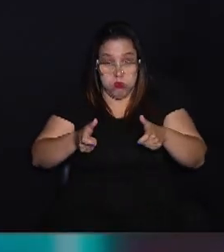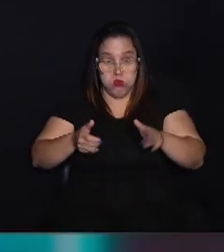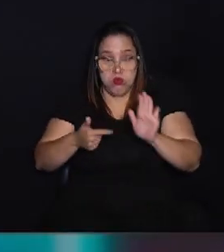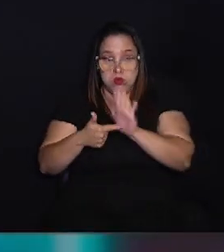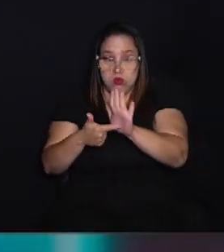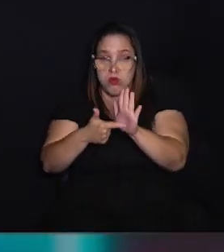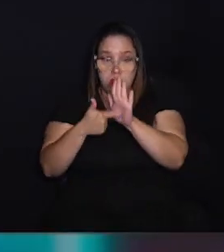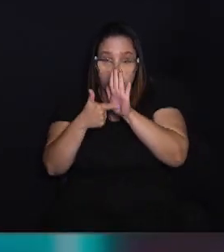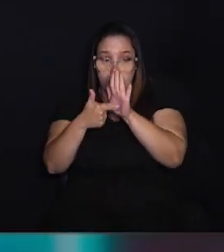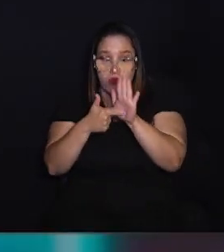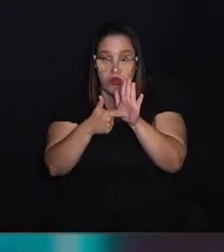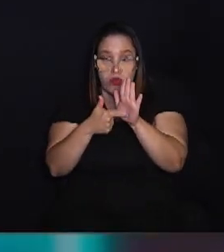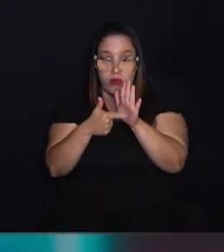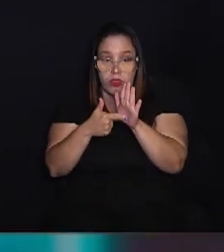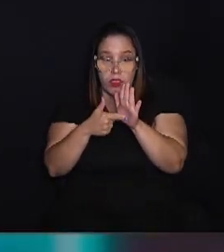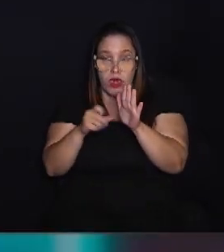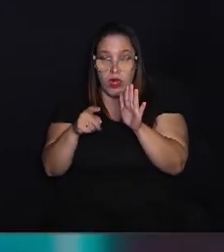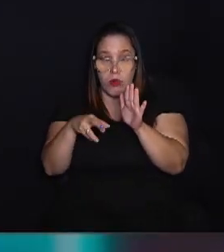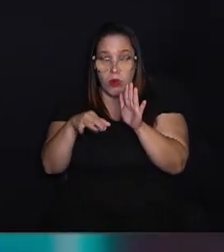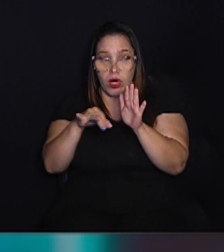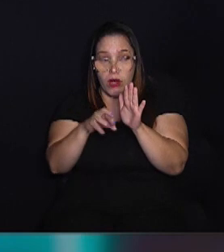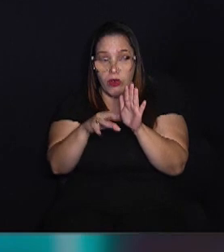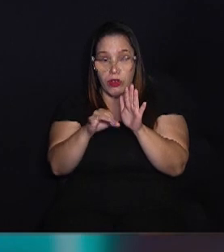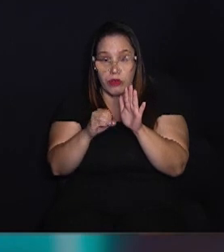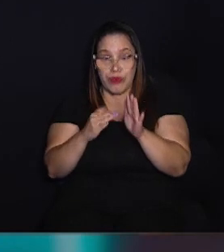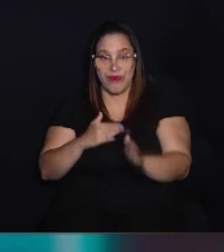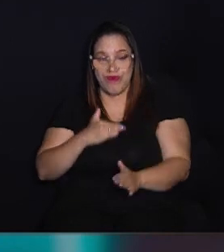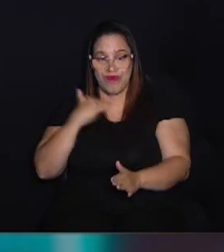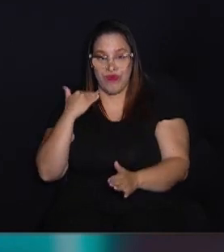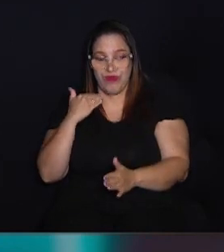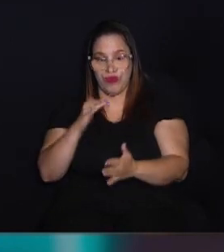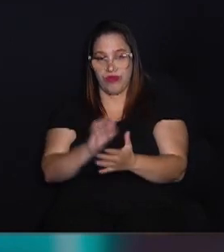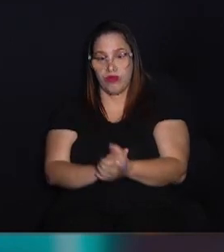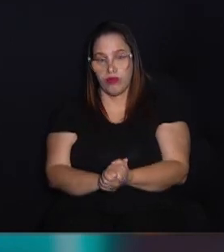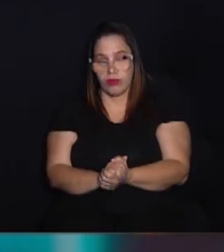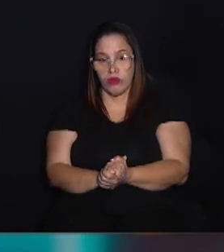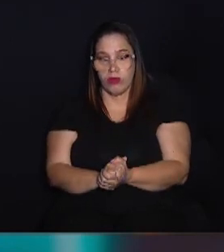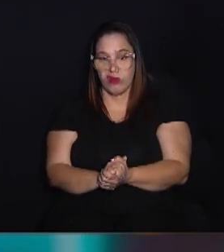apresentação mostrou os dados demográficos de mortalidade. Então, a gente